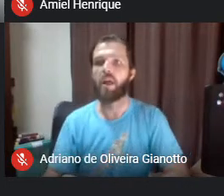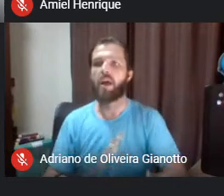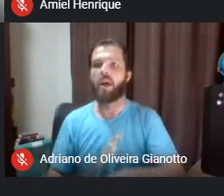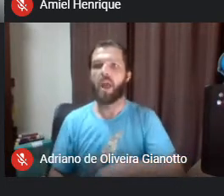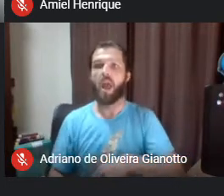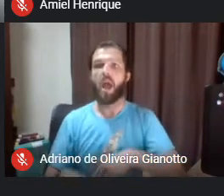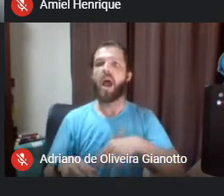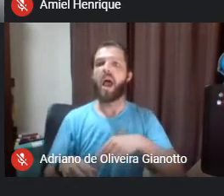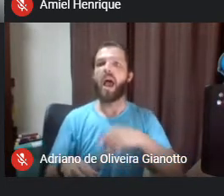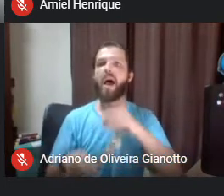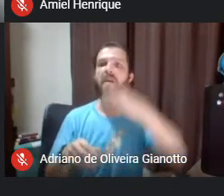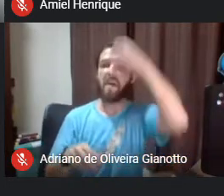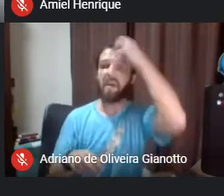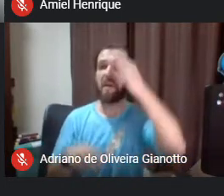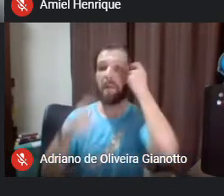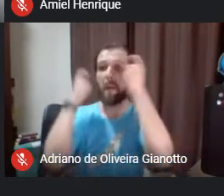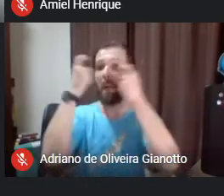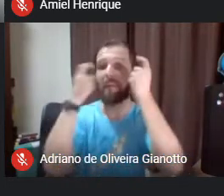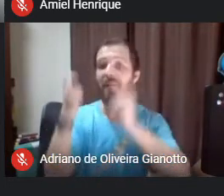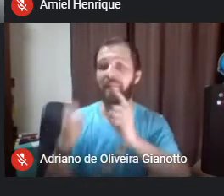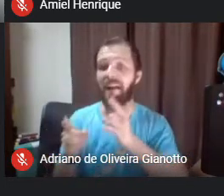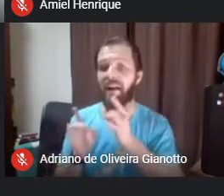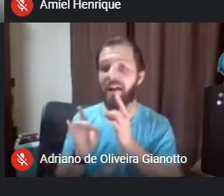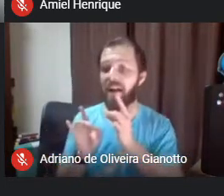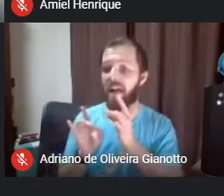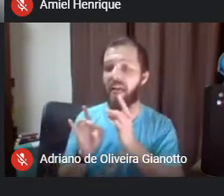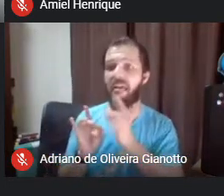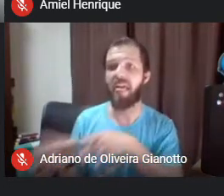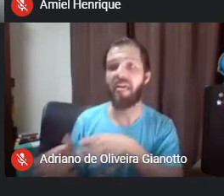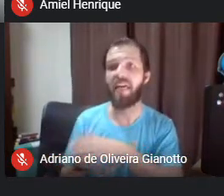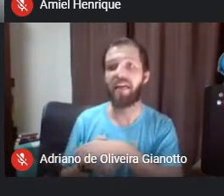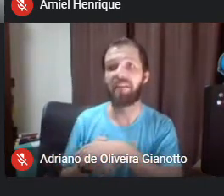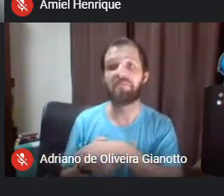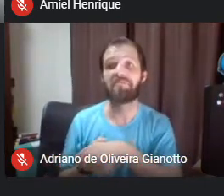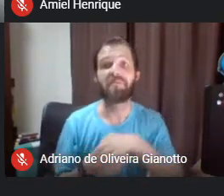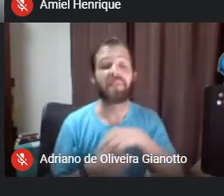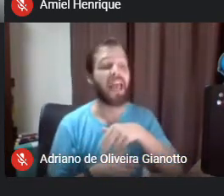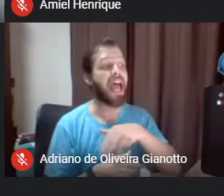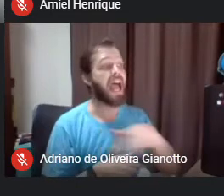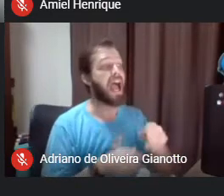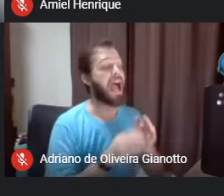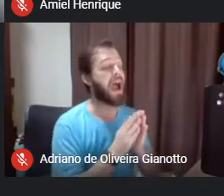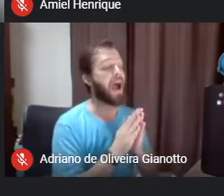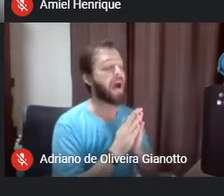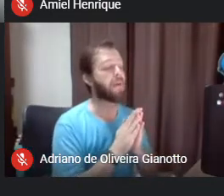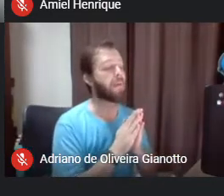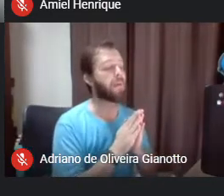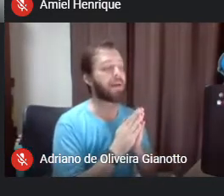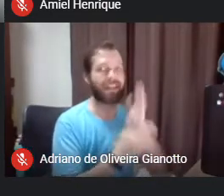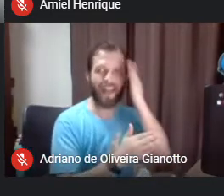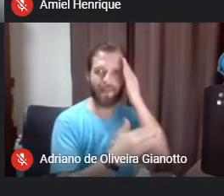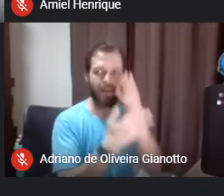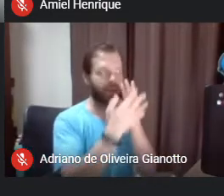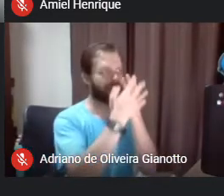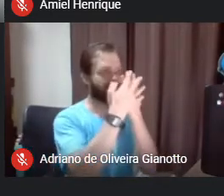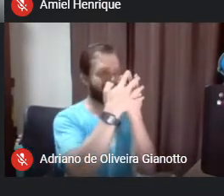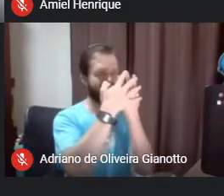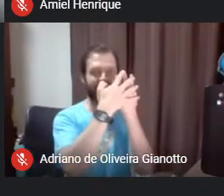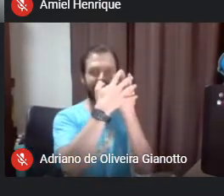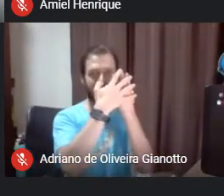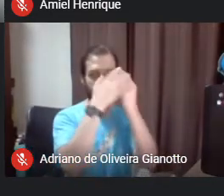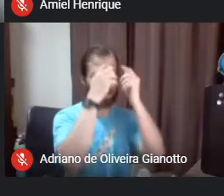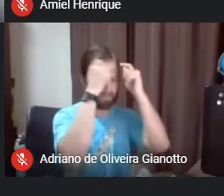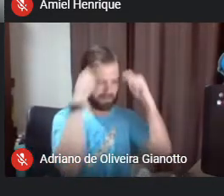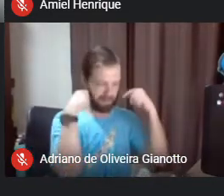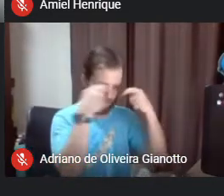e surdas. As duas eram surdas. Mas a rainha não tinha preocupação com as crianças, deixavam elas soltas. Enquanto